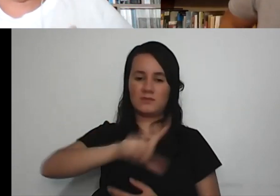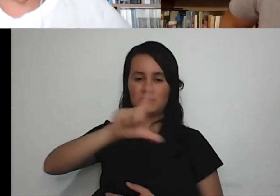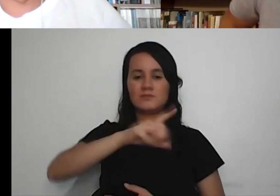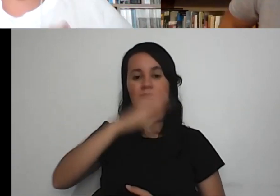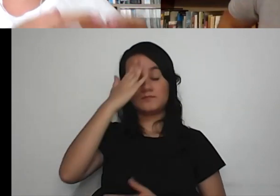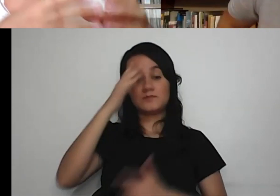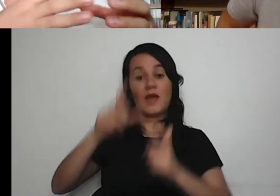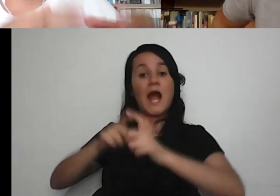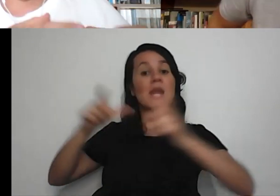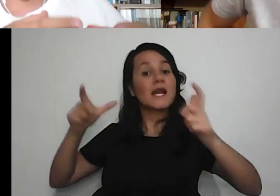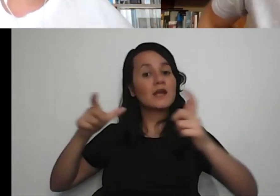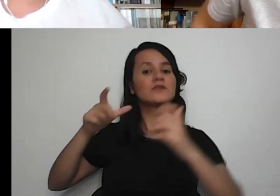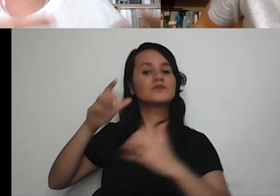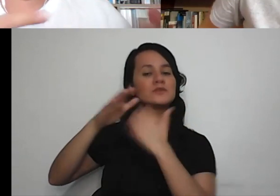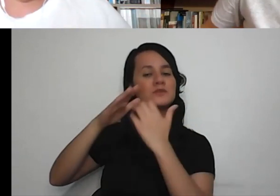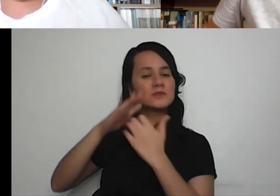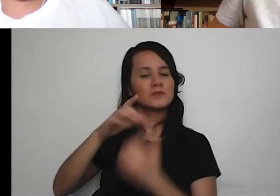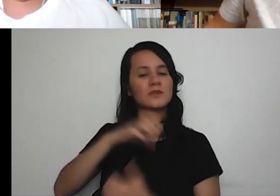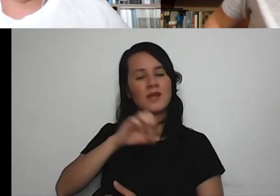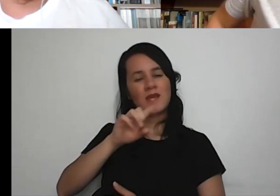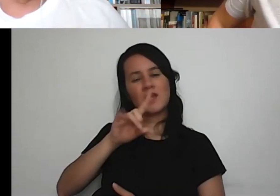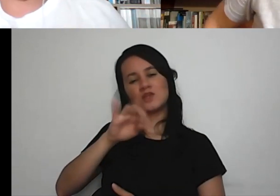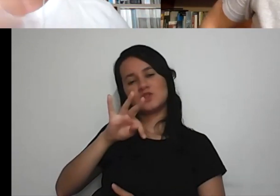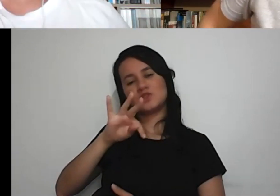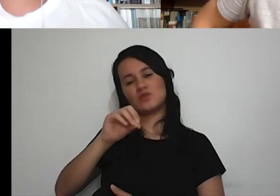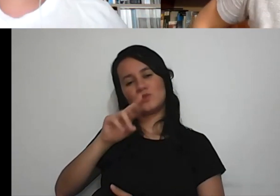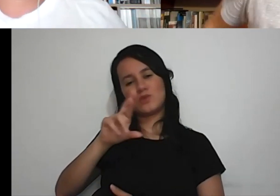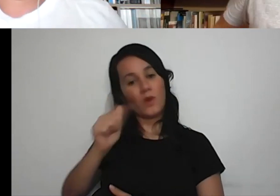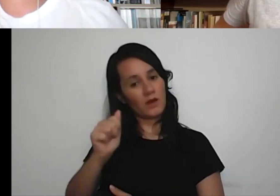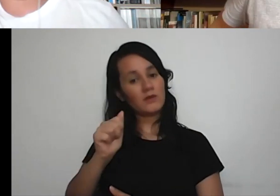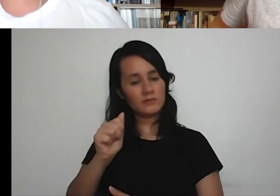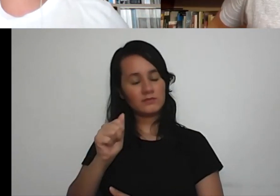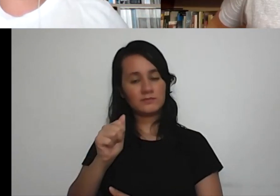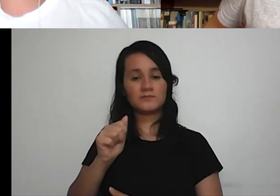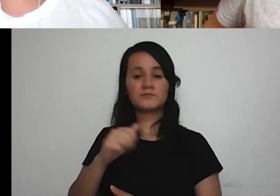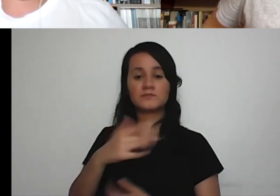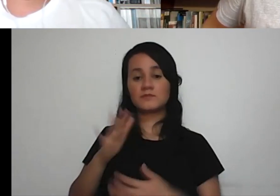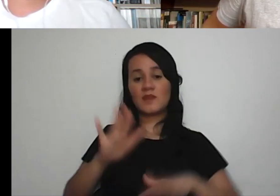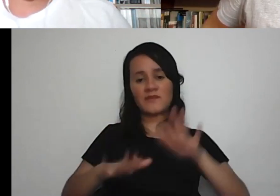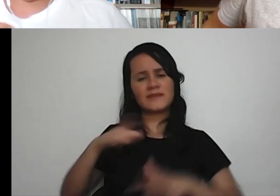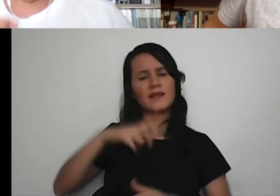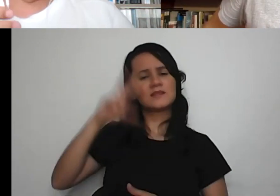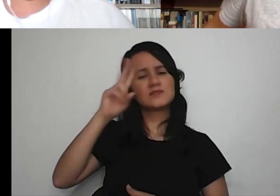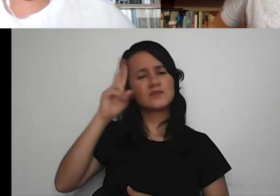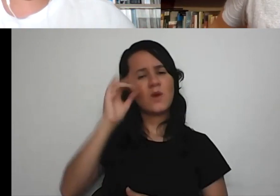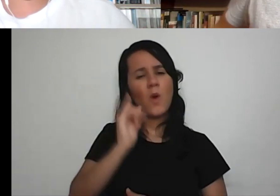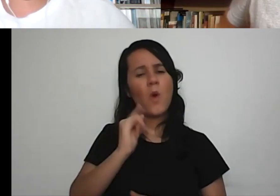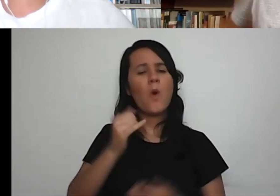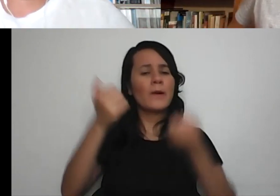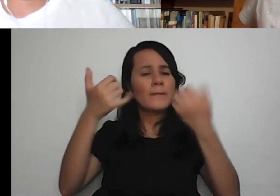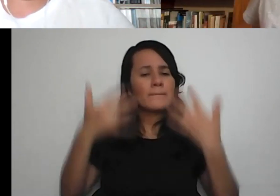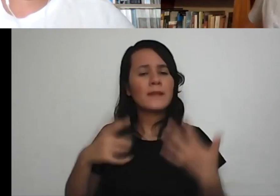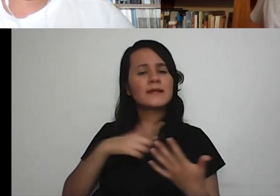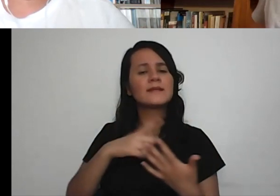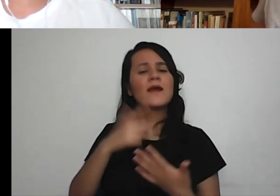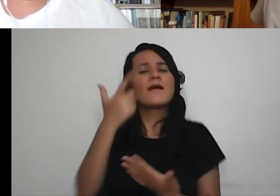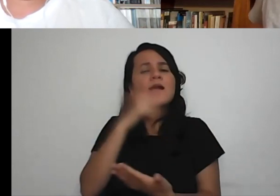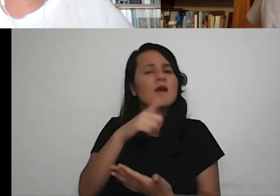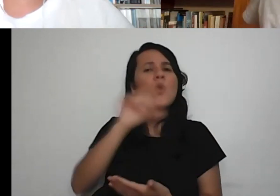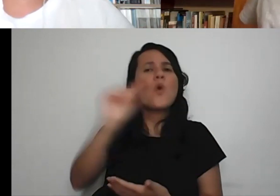grandes editoras, elas acabam, a maior parte dos prêmios, por mais que a gente tenha histórias para contar de gente que ganhou com editoras